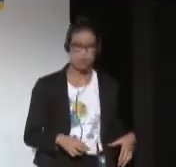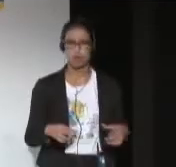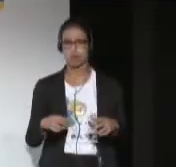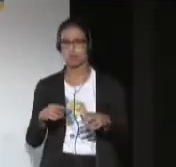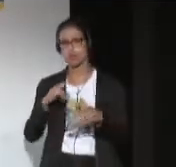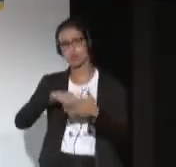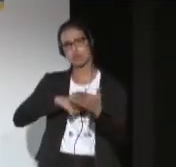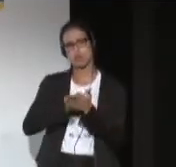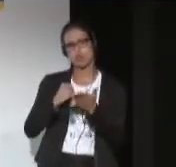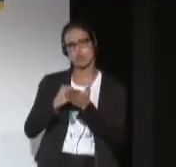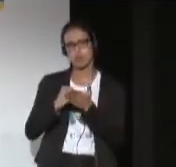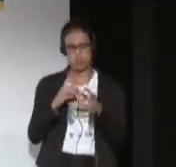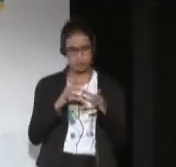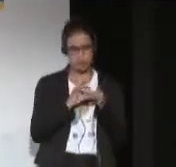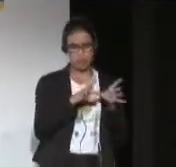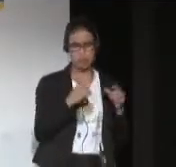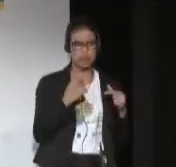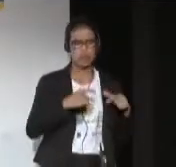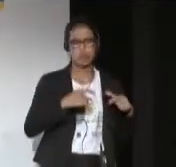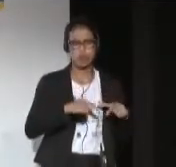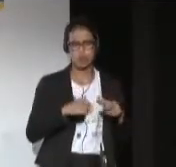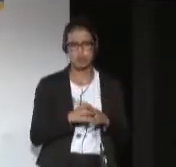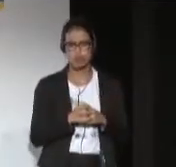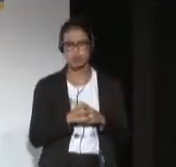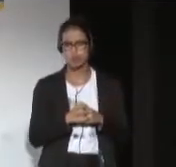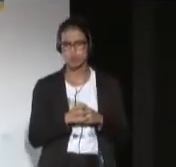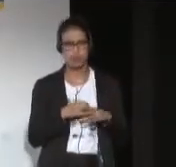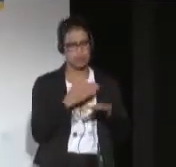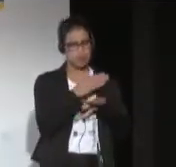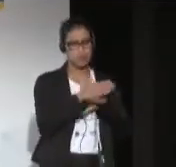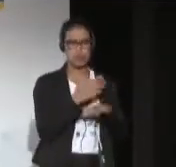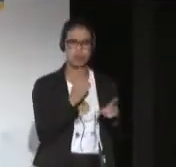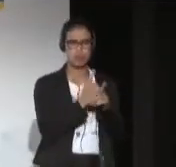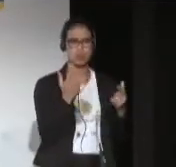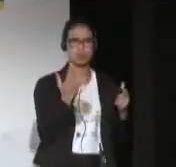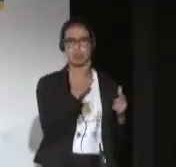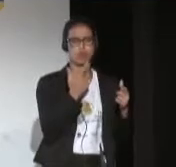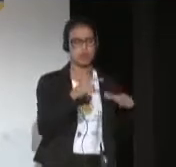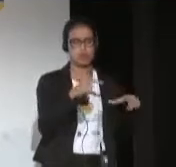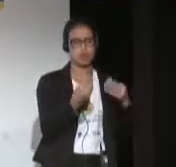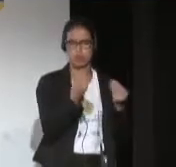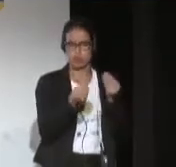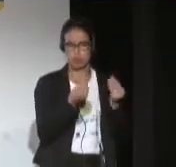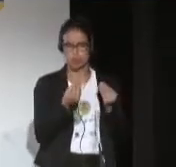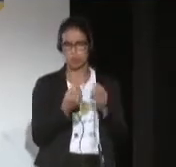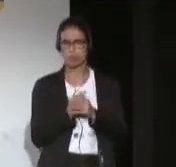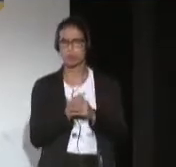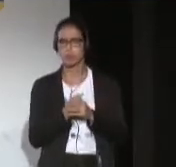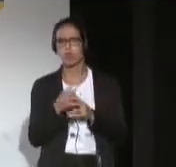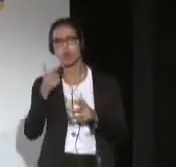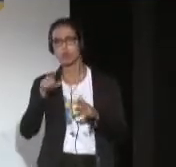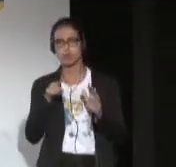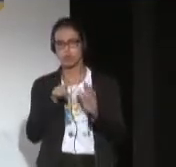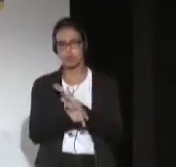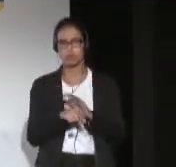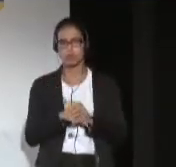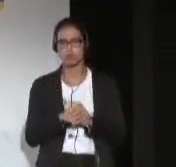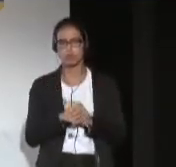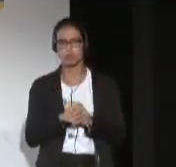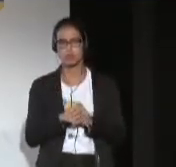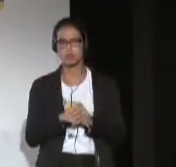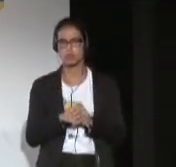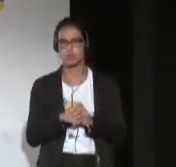apresentaram, ele está disponível facilmente para eles terem acesso. E aí, uma outra pergunta ligada a ela, eles falam o seguinte: